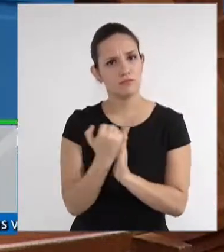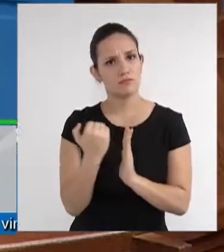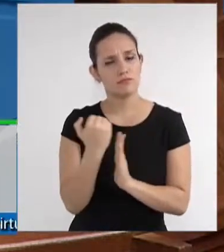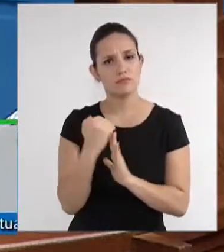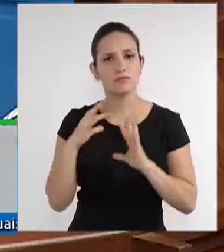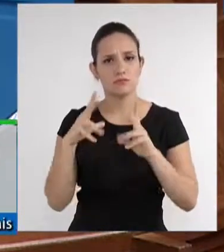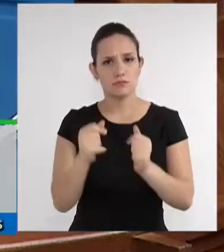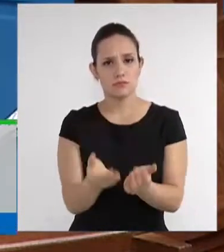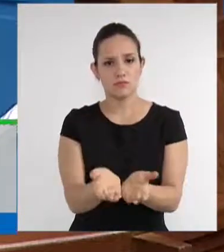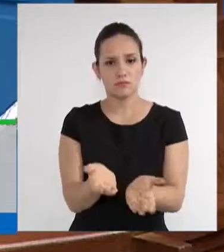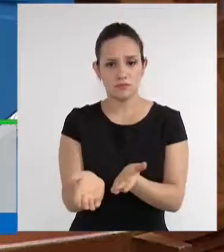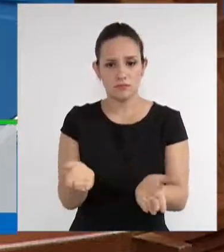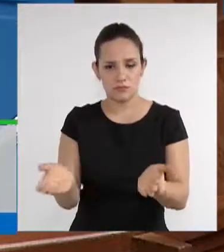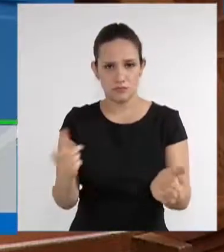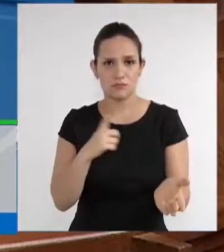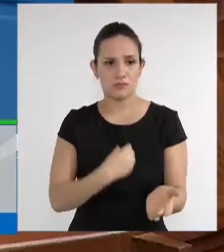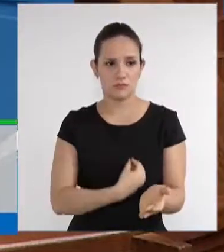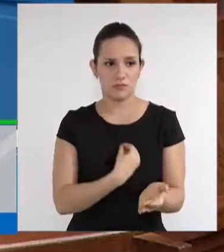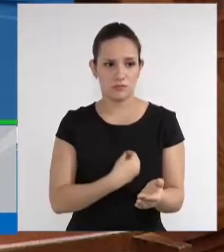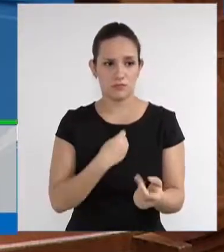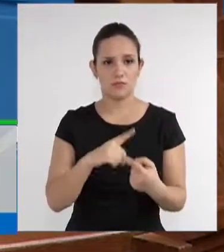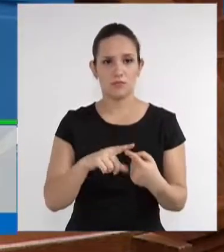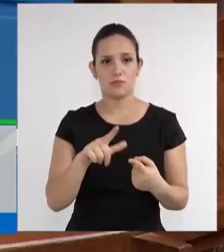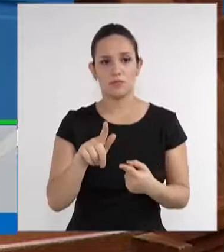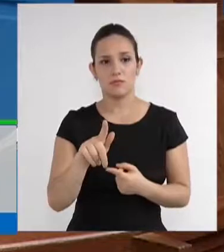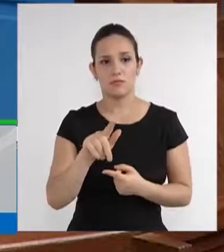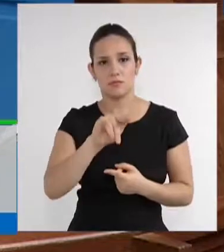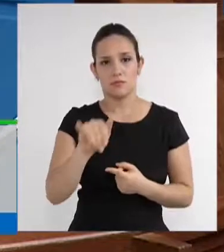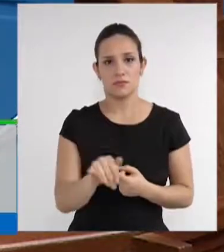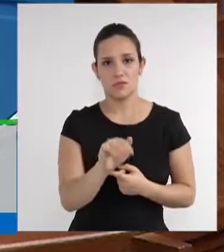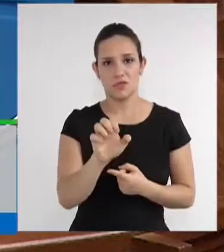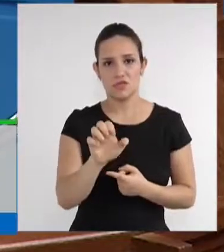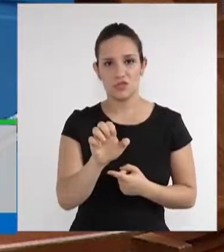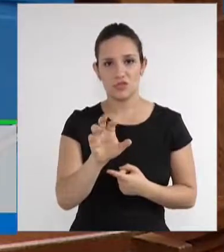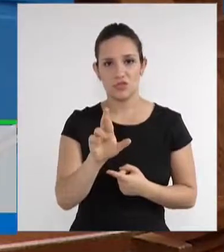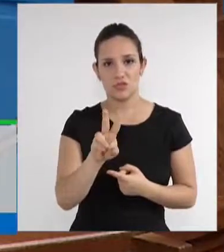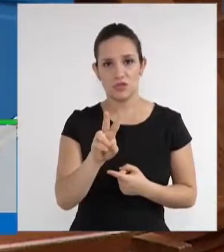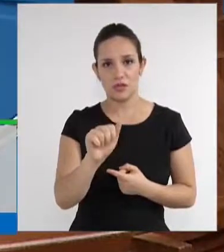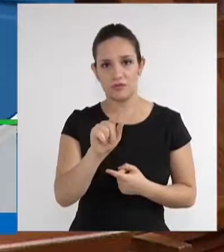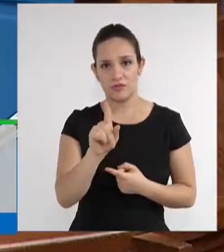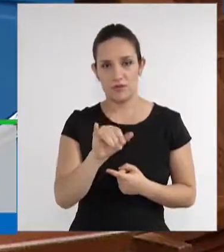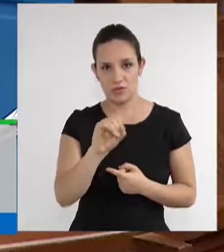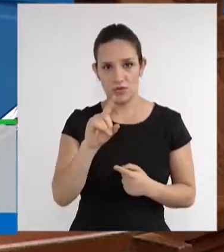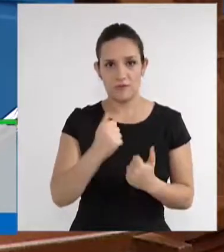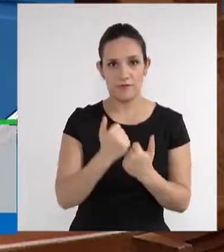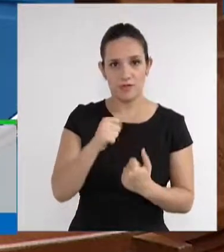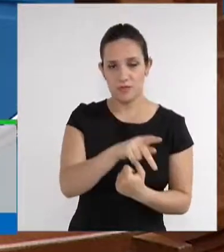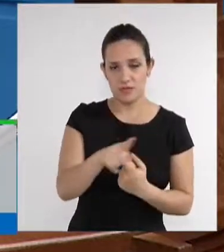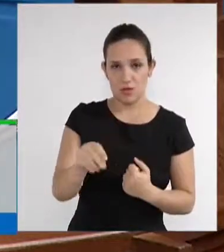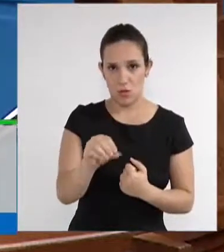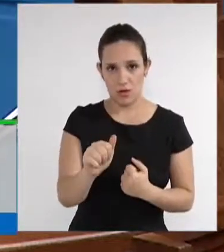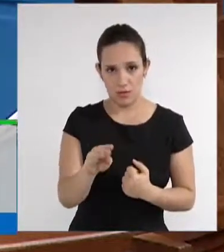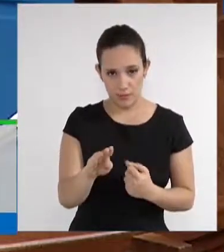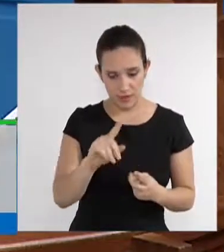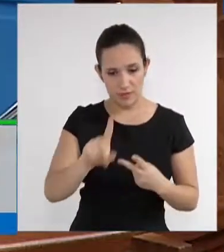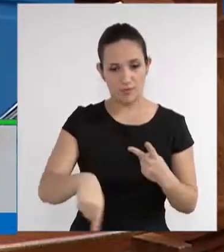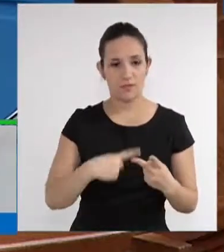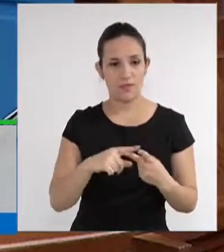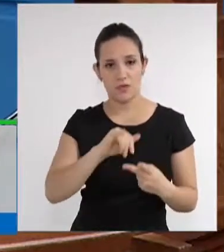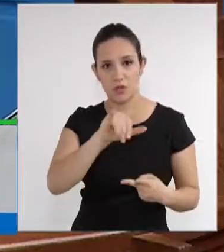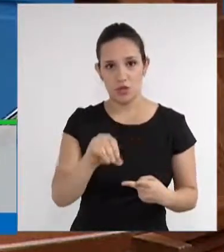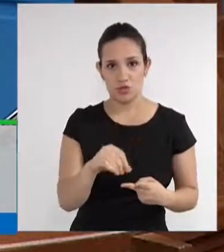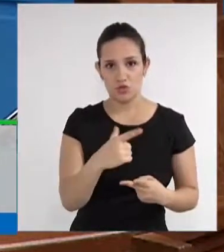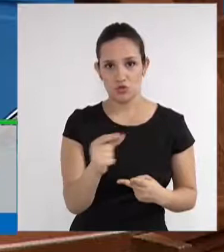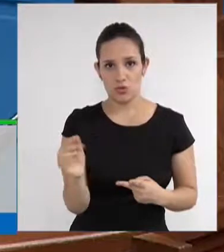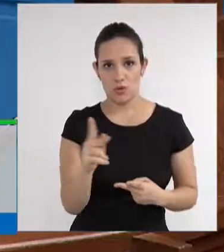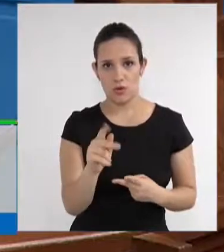licitatórias. Estará presente nesse evento o doutor Gervásio Alves de Oliveira, que é o vice-presidente da Ordem dos Advogados do Brasil, doutor João Paulo Lacerda da Silva, presidente do